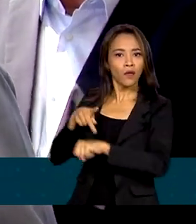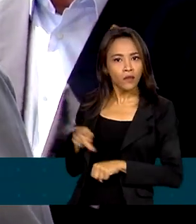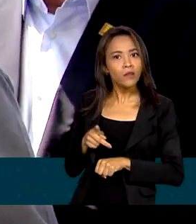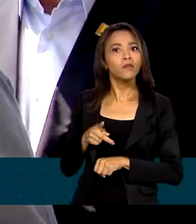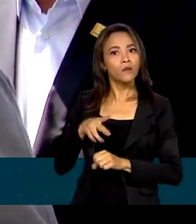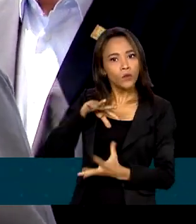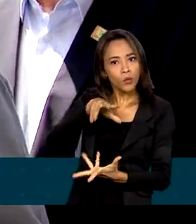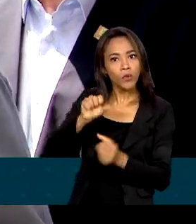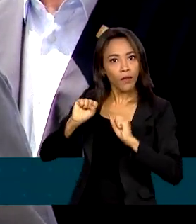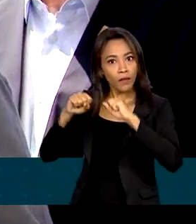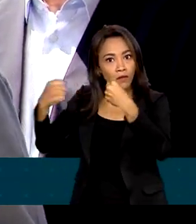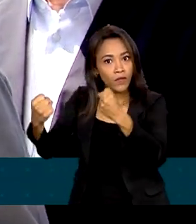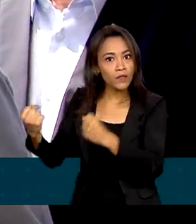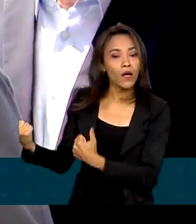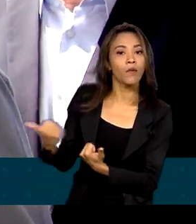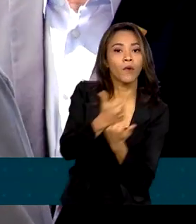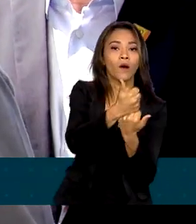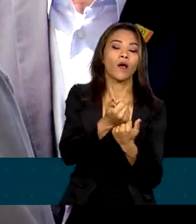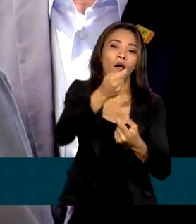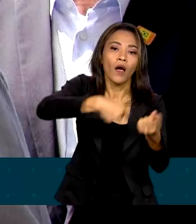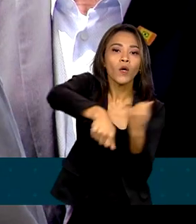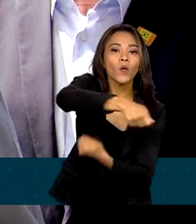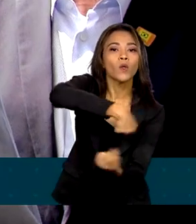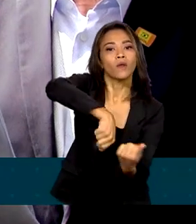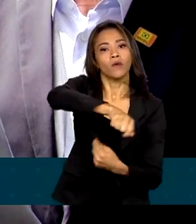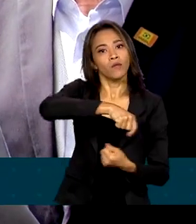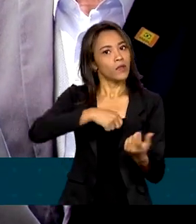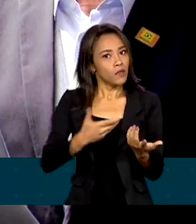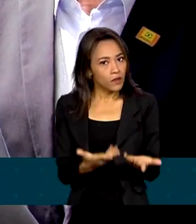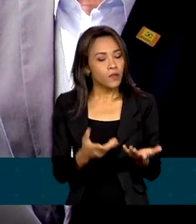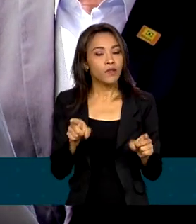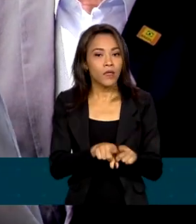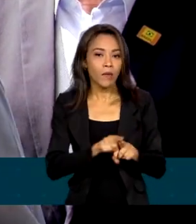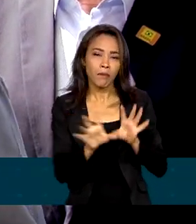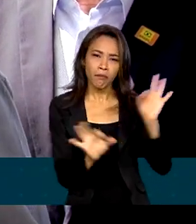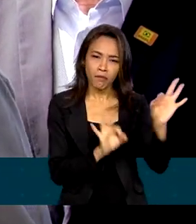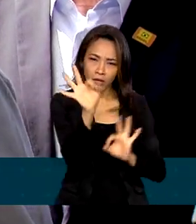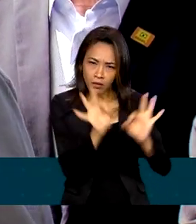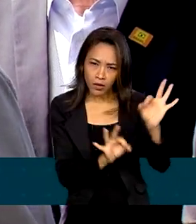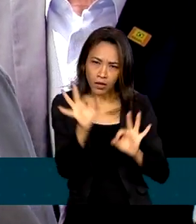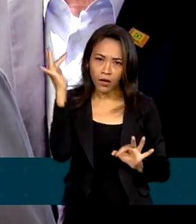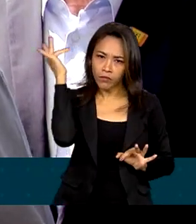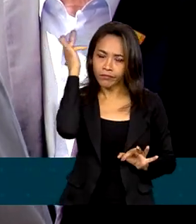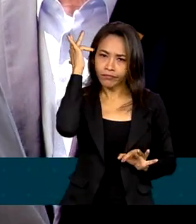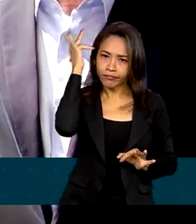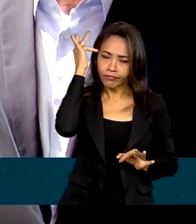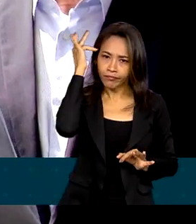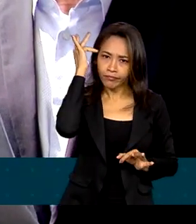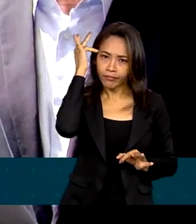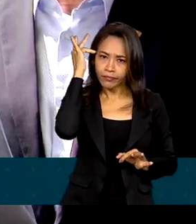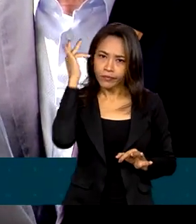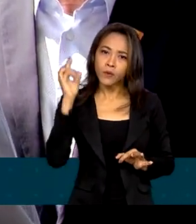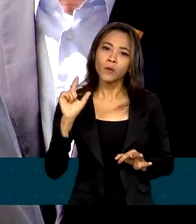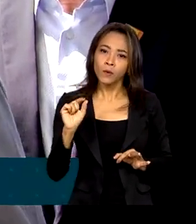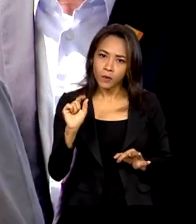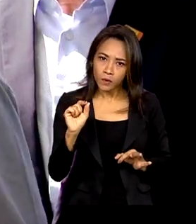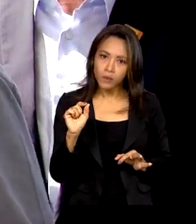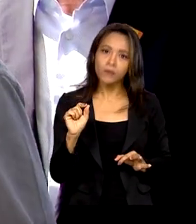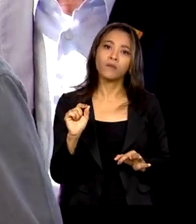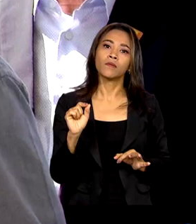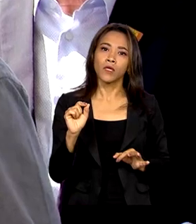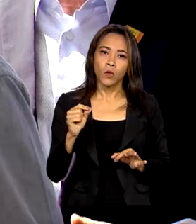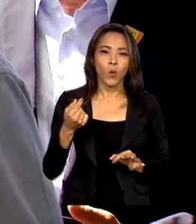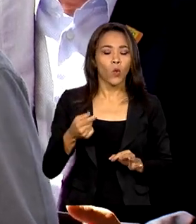ela contribui com a economia como um todo, além de preparar de forma mais sofisticada, sabe, com muito conhecimento